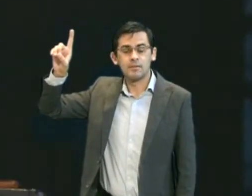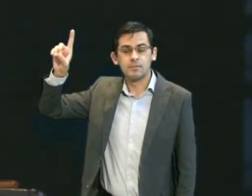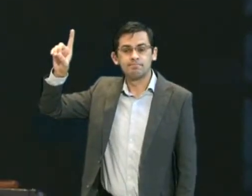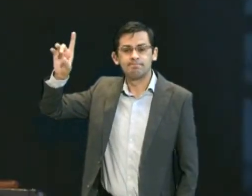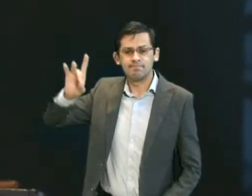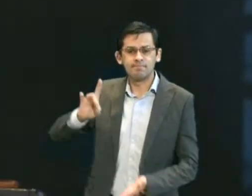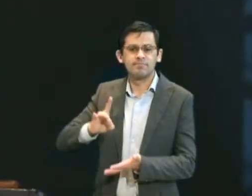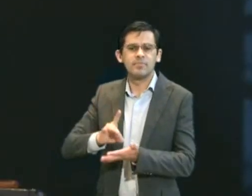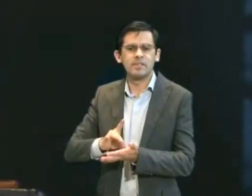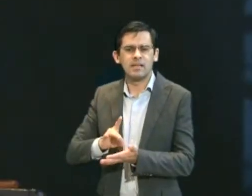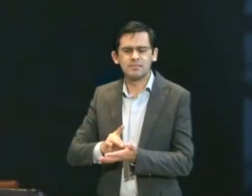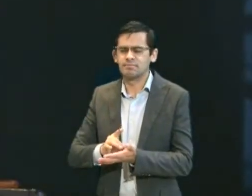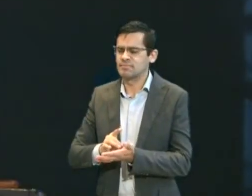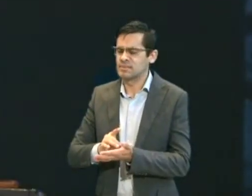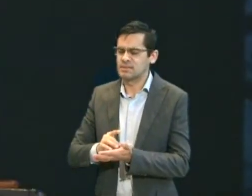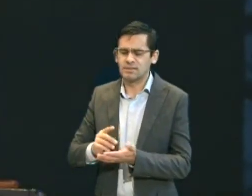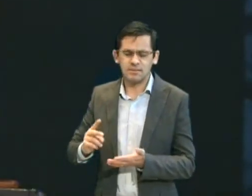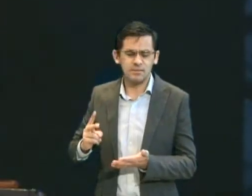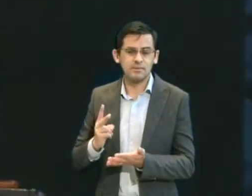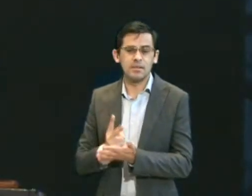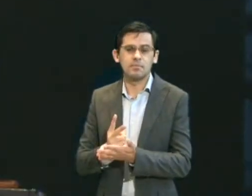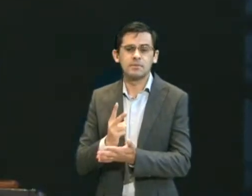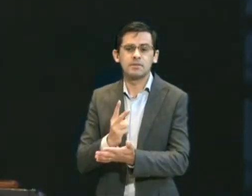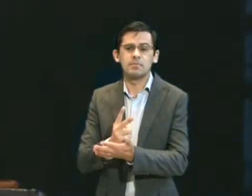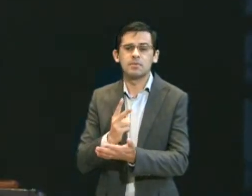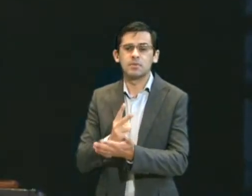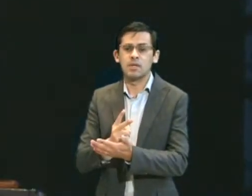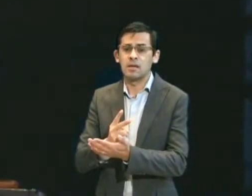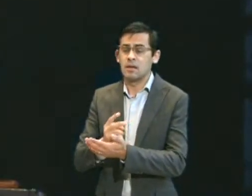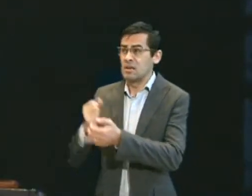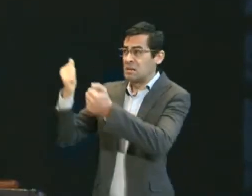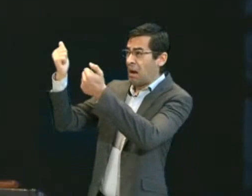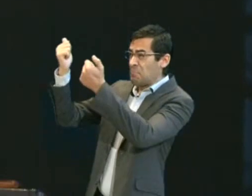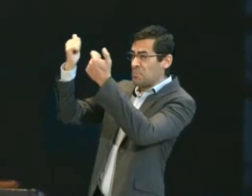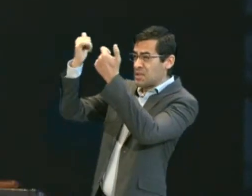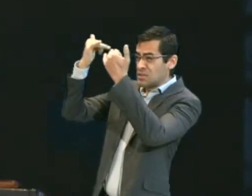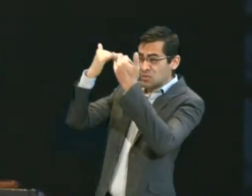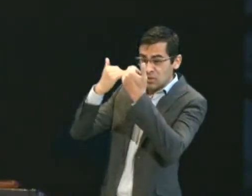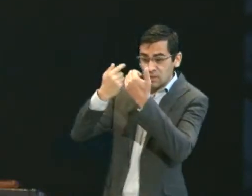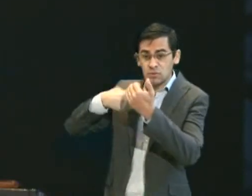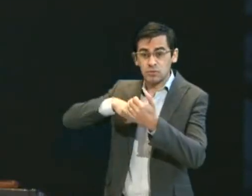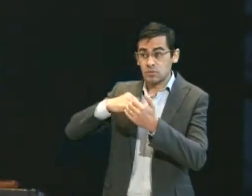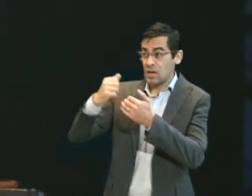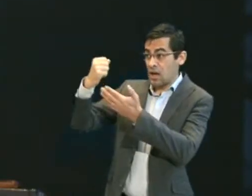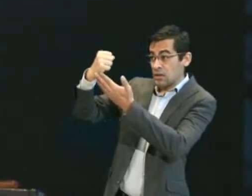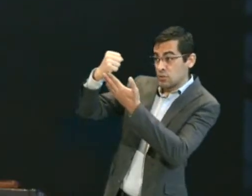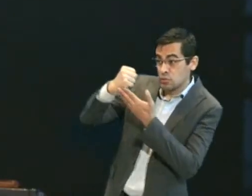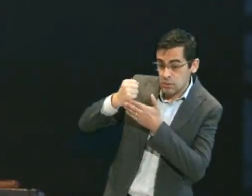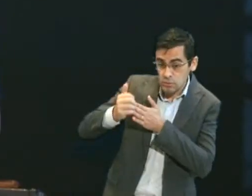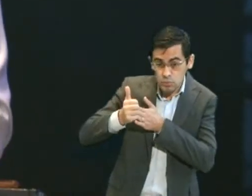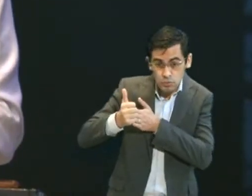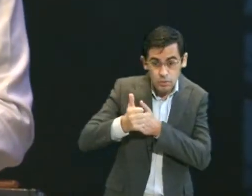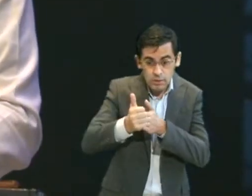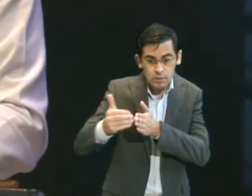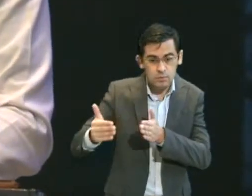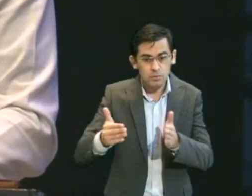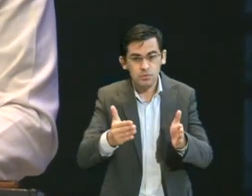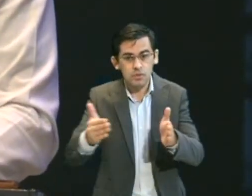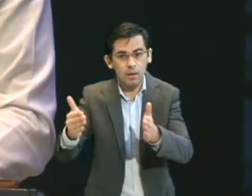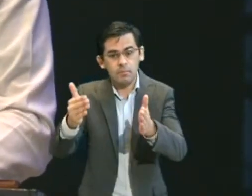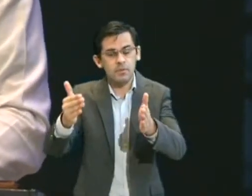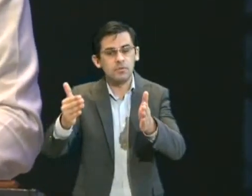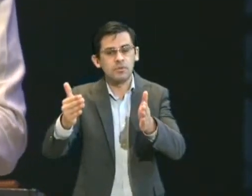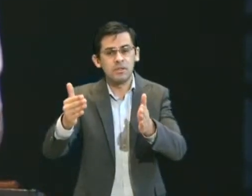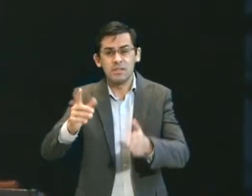ela é uma bênção que nos orienta no caminho da vida. O